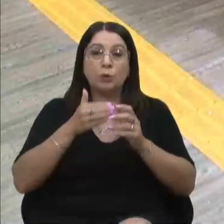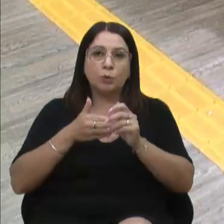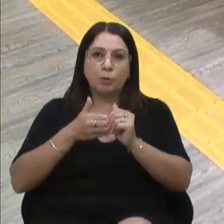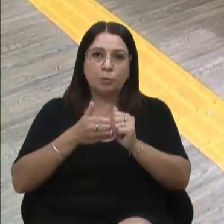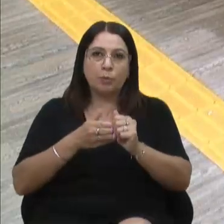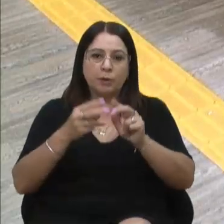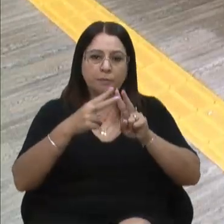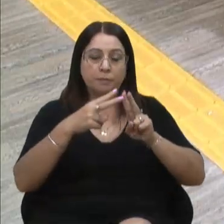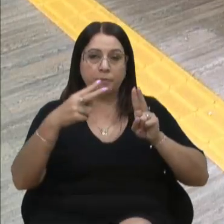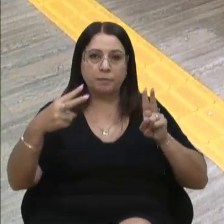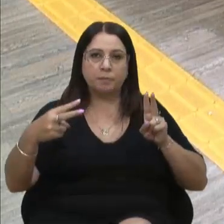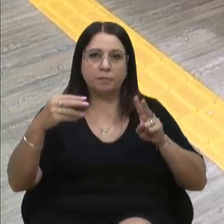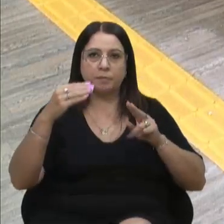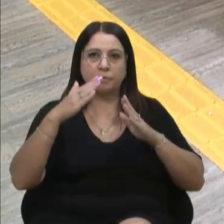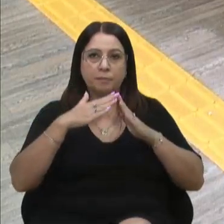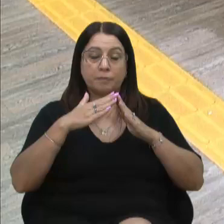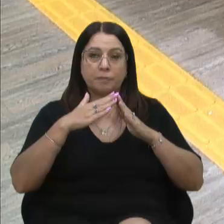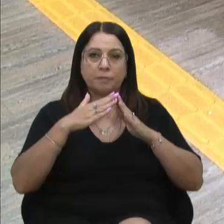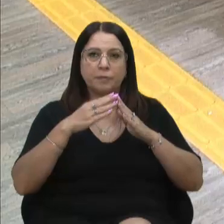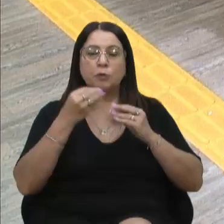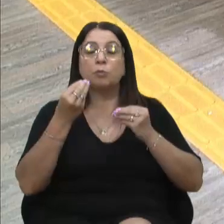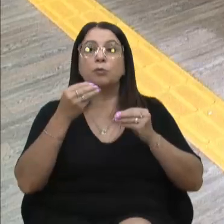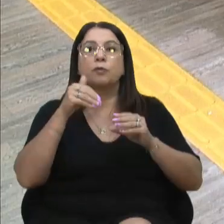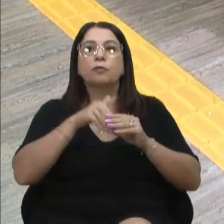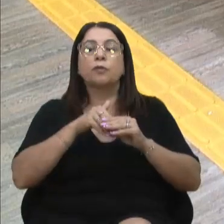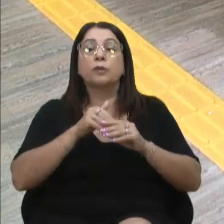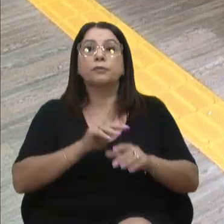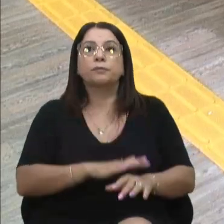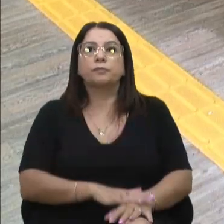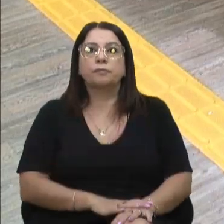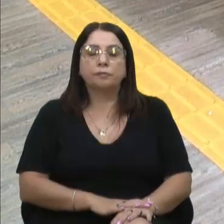acompanham remotamente a sessão. Como vota?